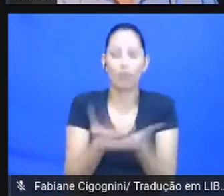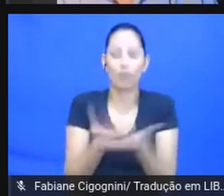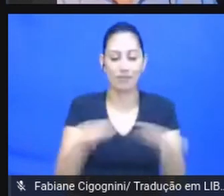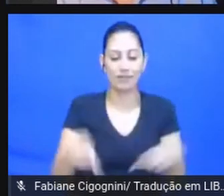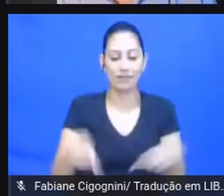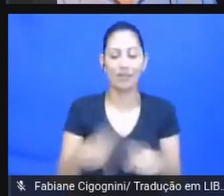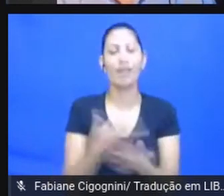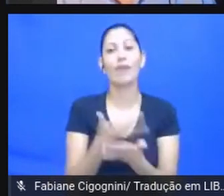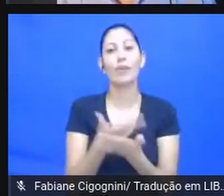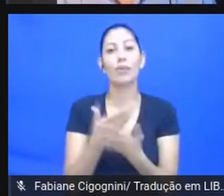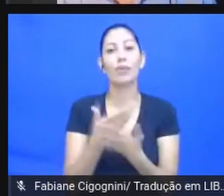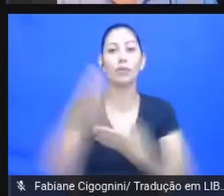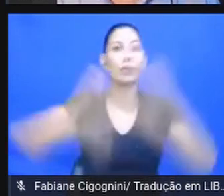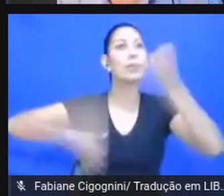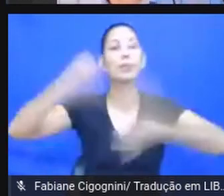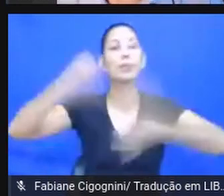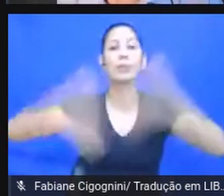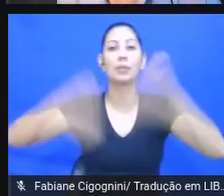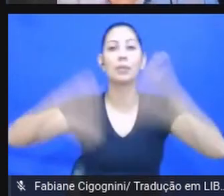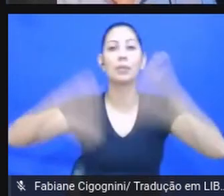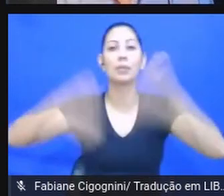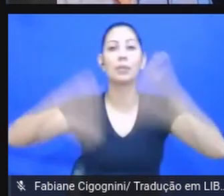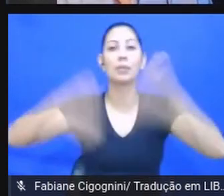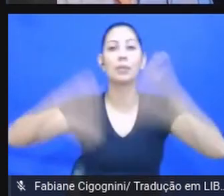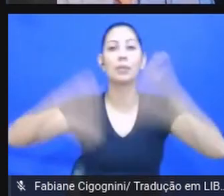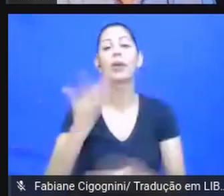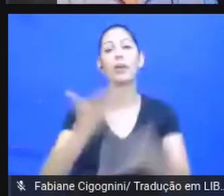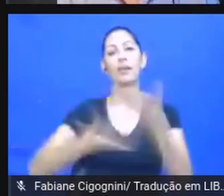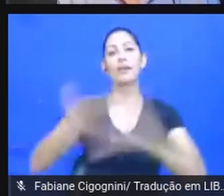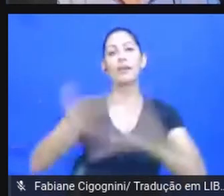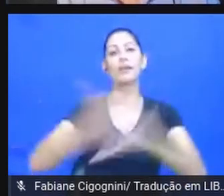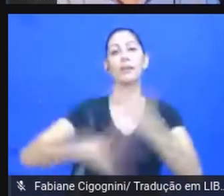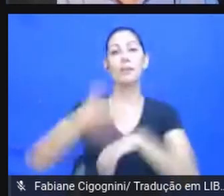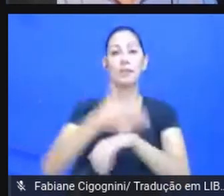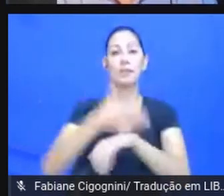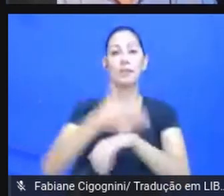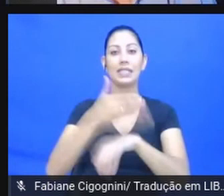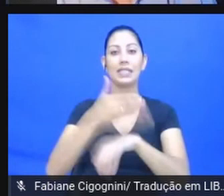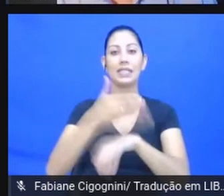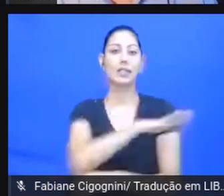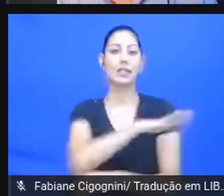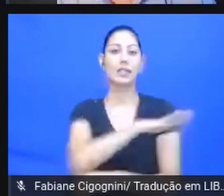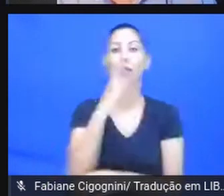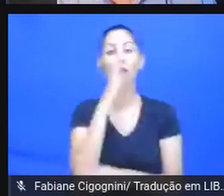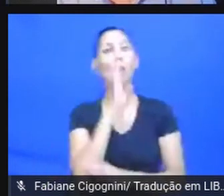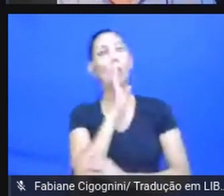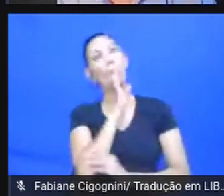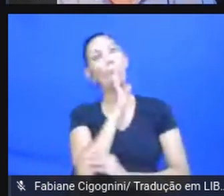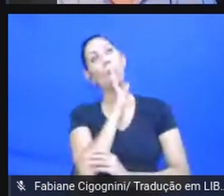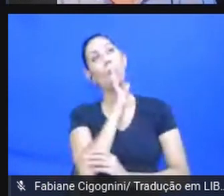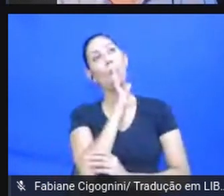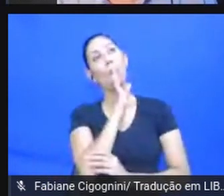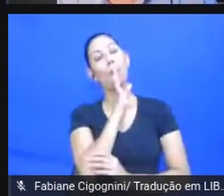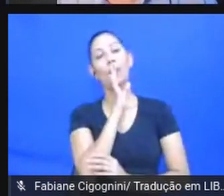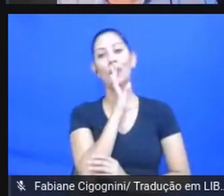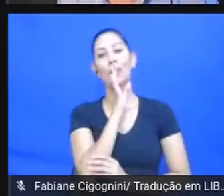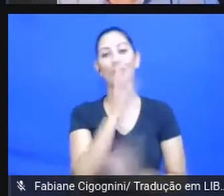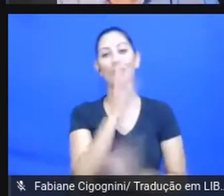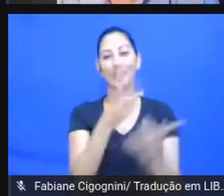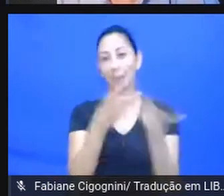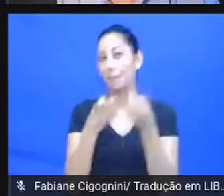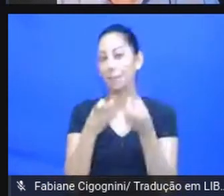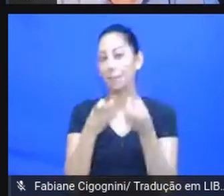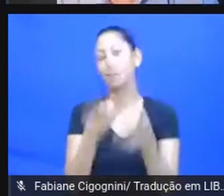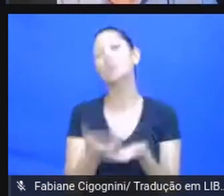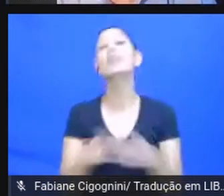e pouca participação, enquanto outros faziam uma